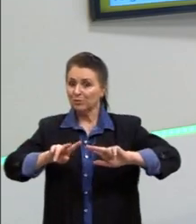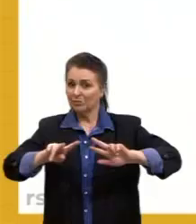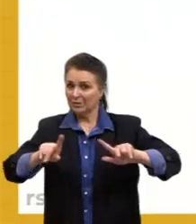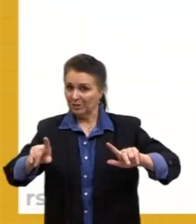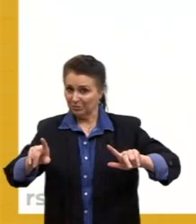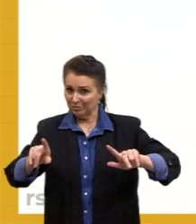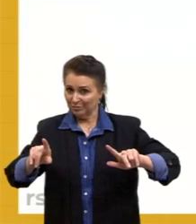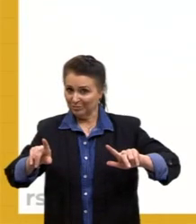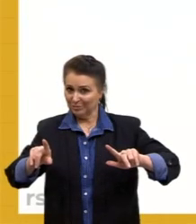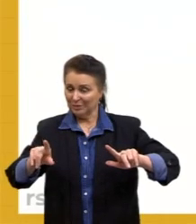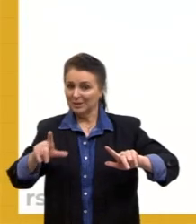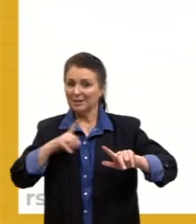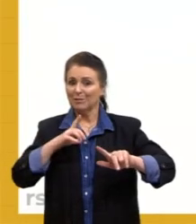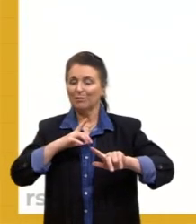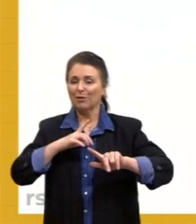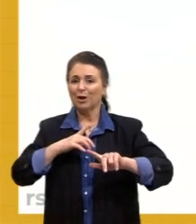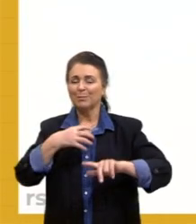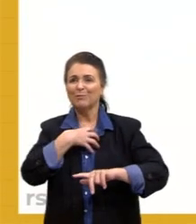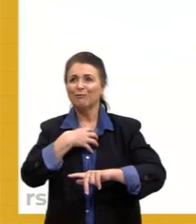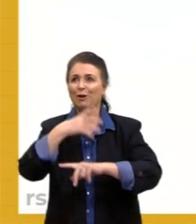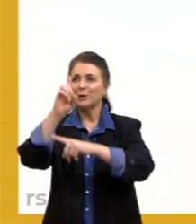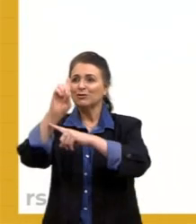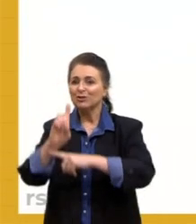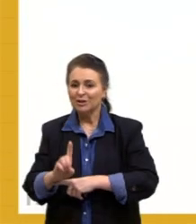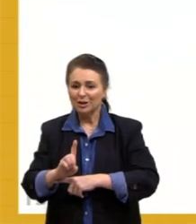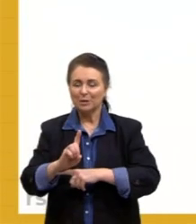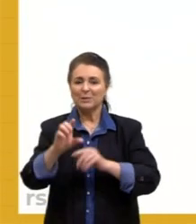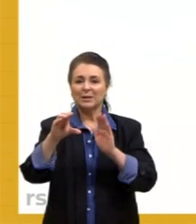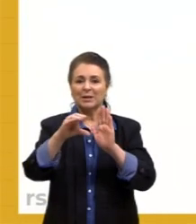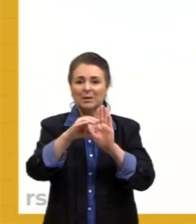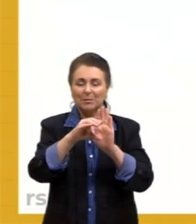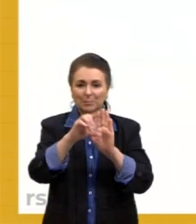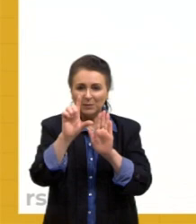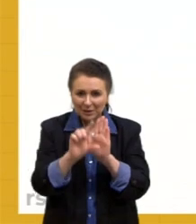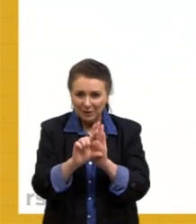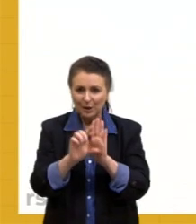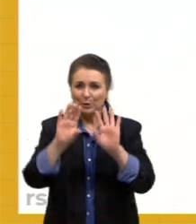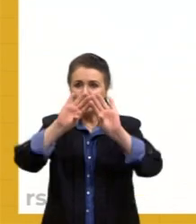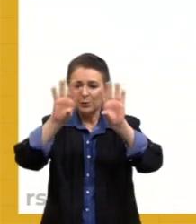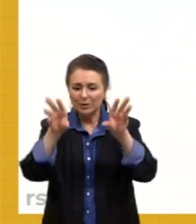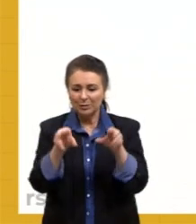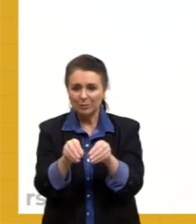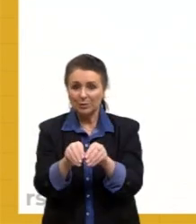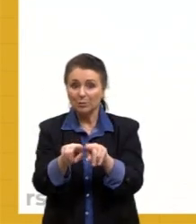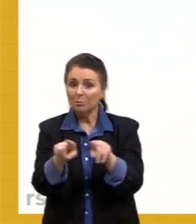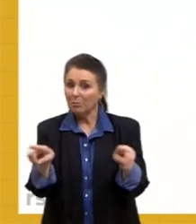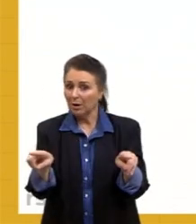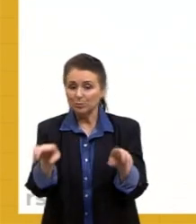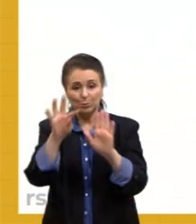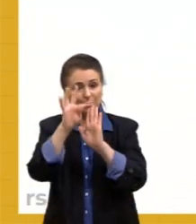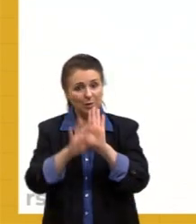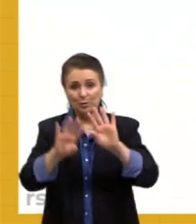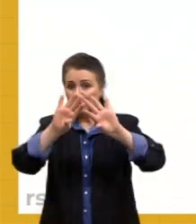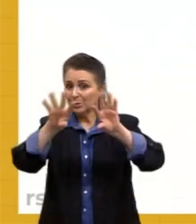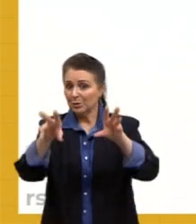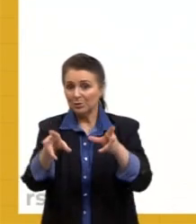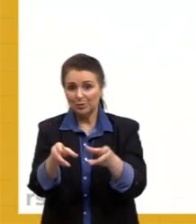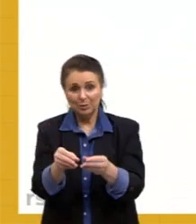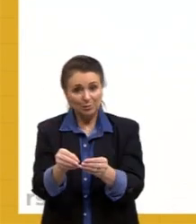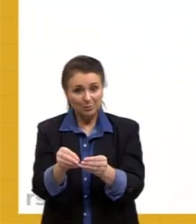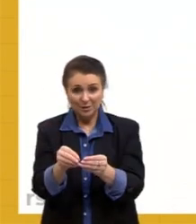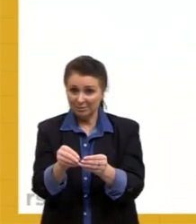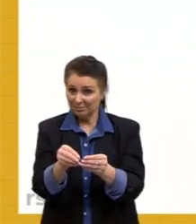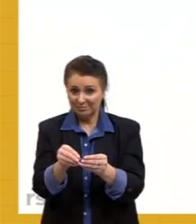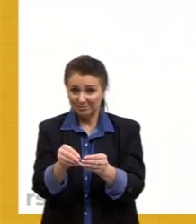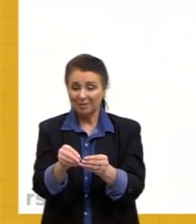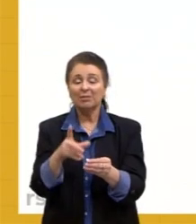sua forma dinâmica por ser pequeno condensado mas pelo fato de ser pequena a gente não exclui aí a